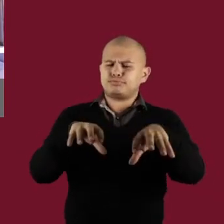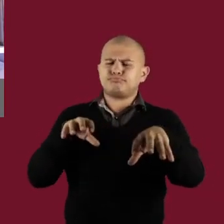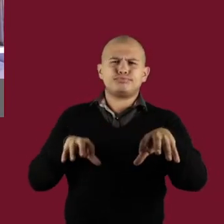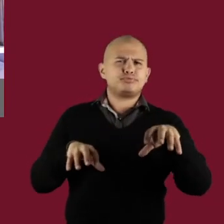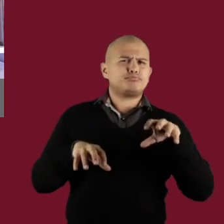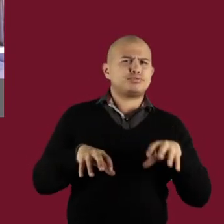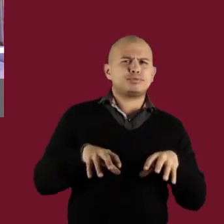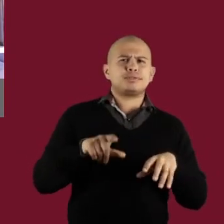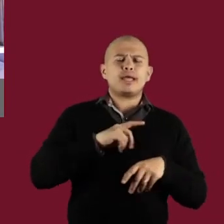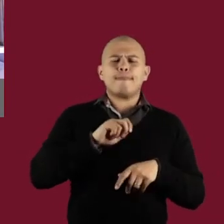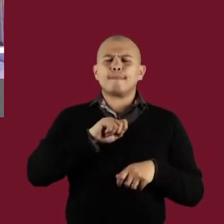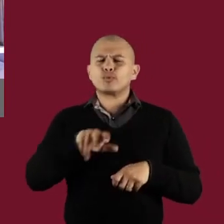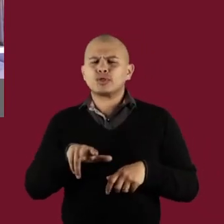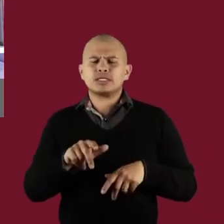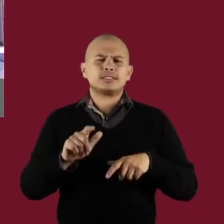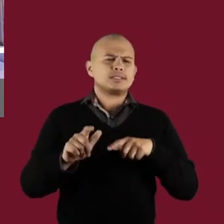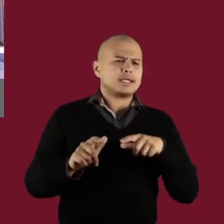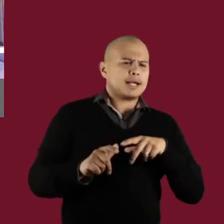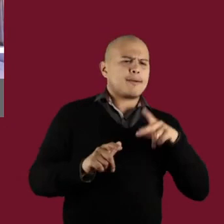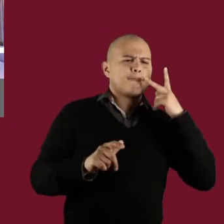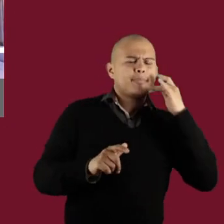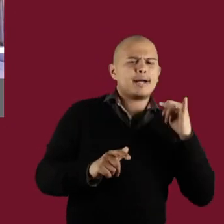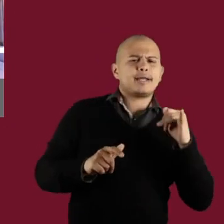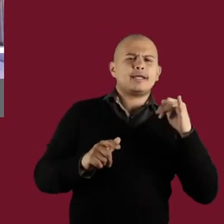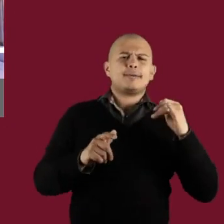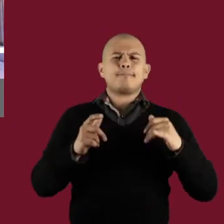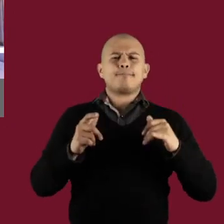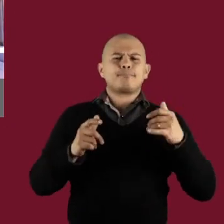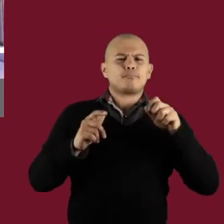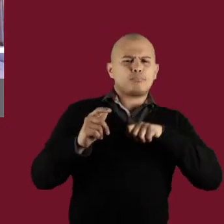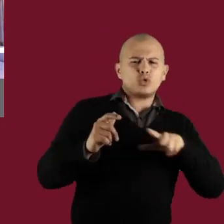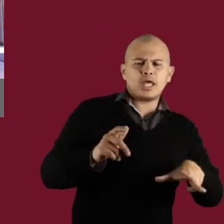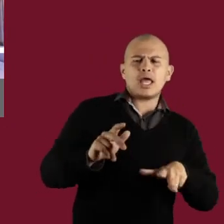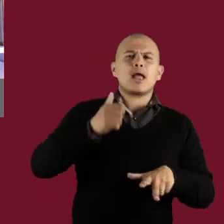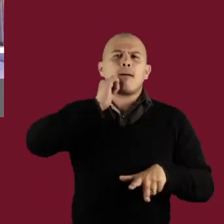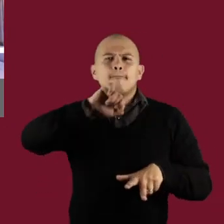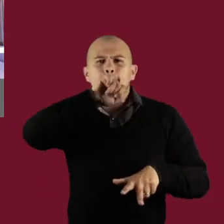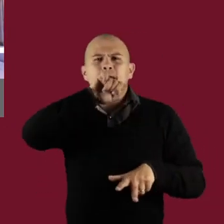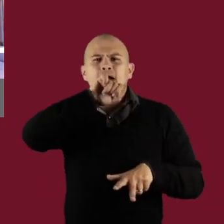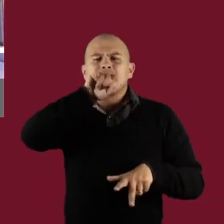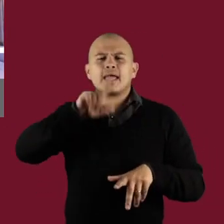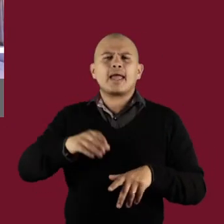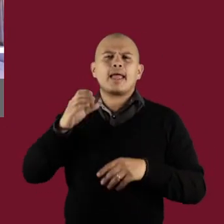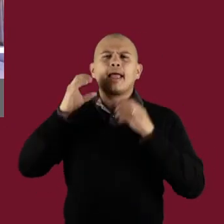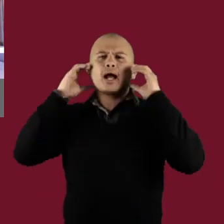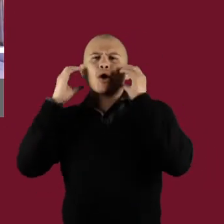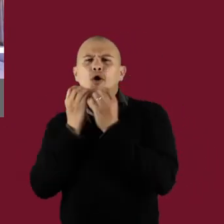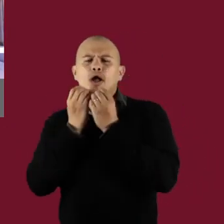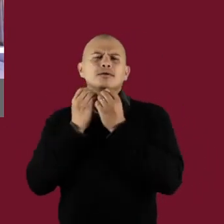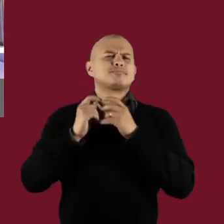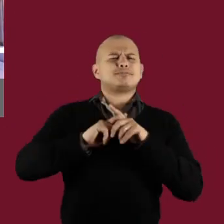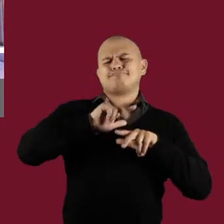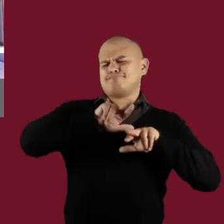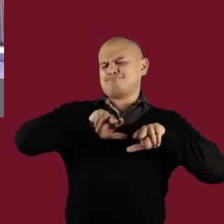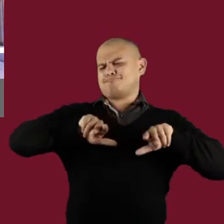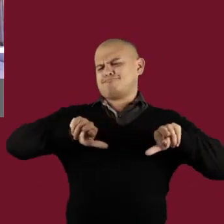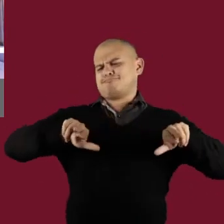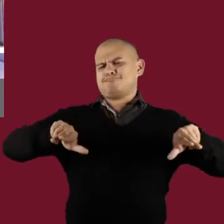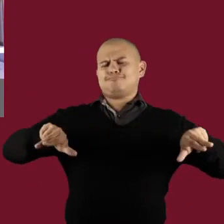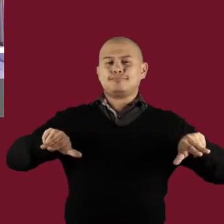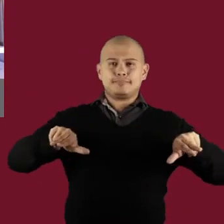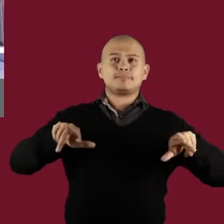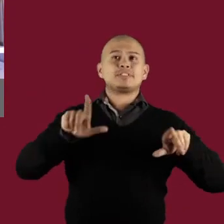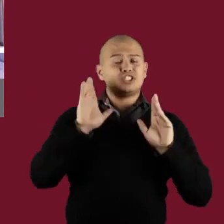portuguesa e com família em Angola, que passou e deixou a sua marca na ONU